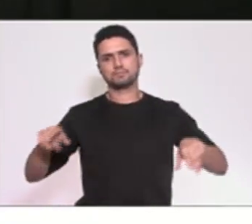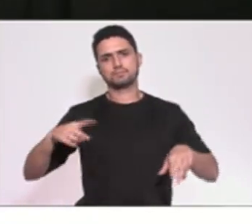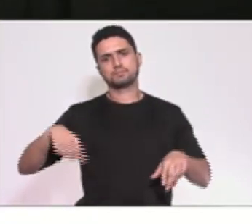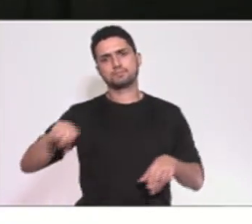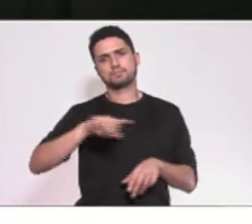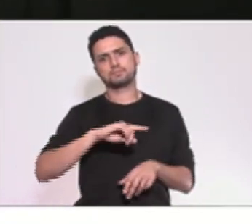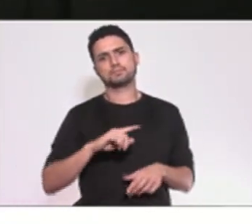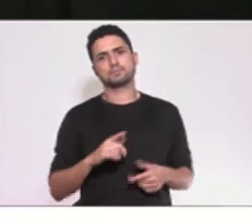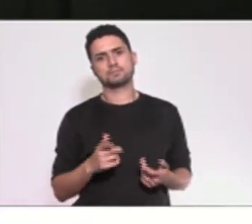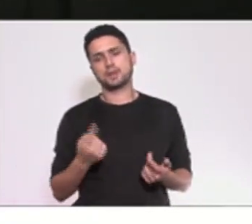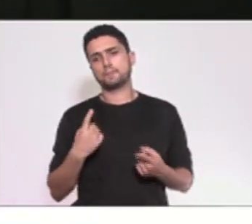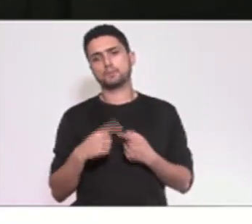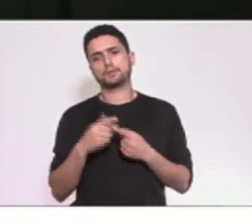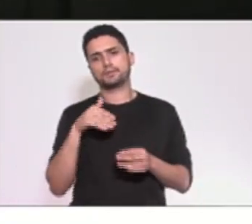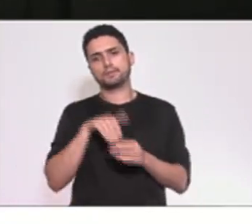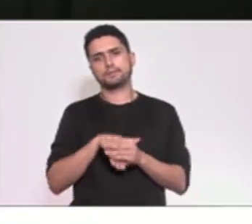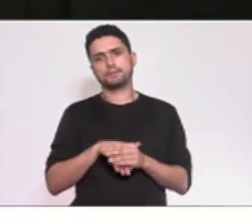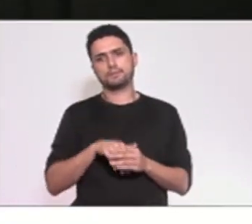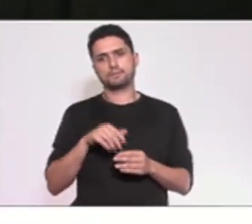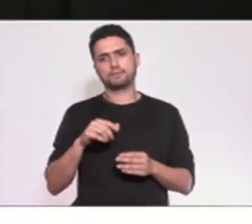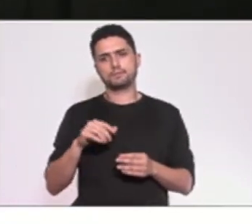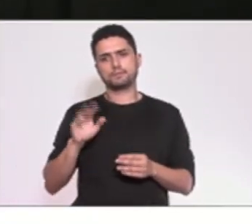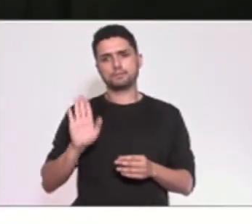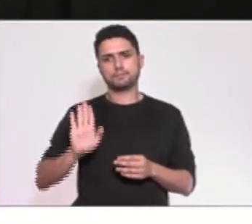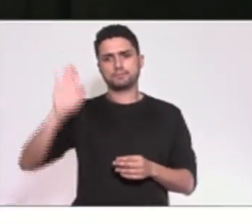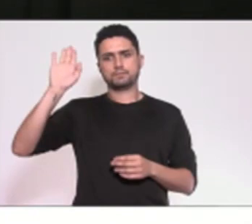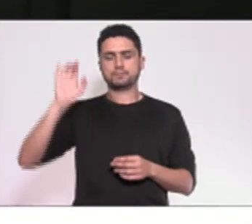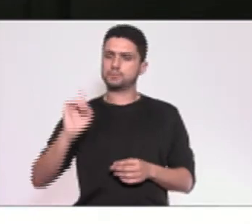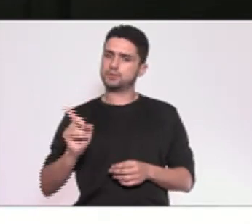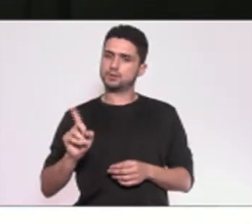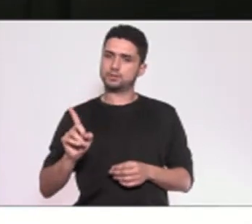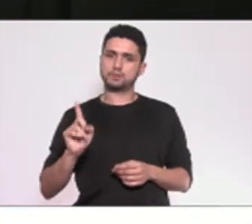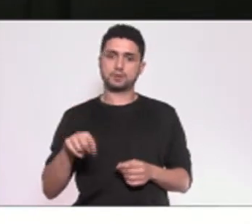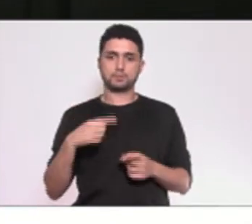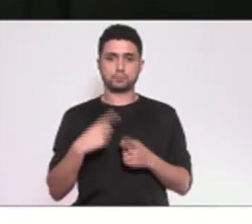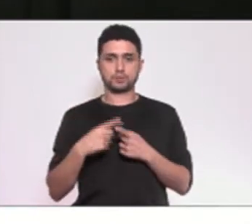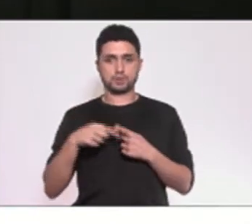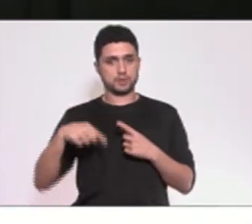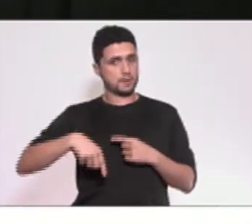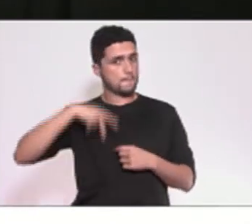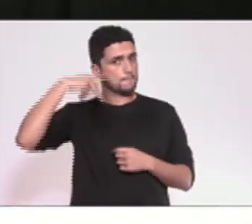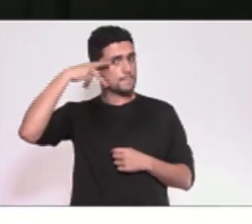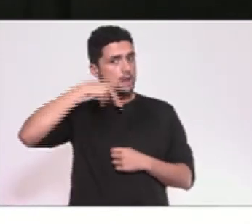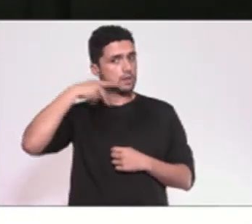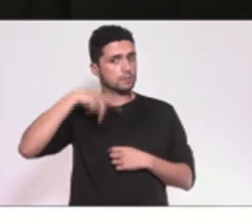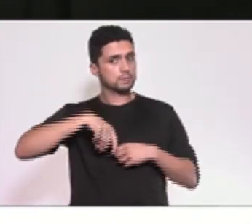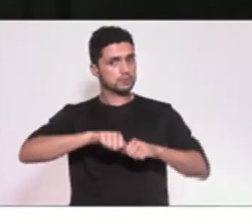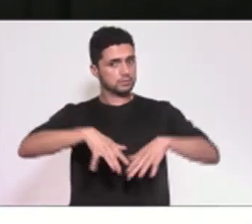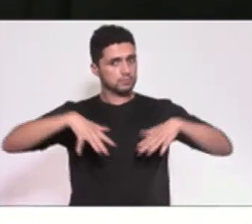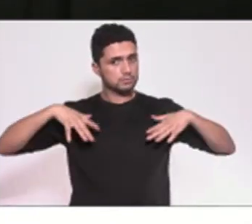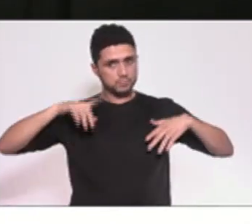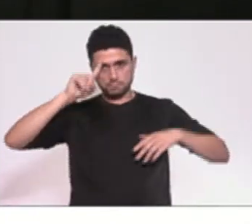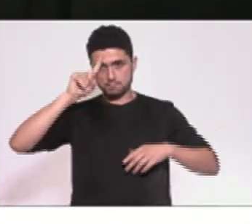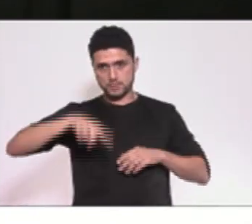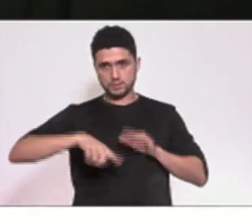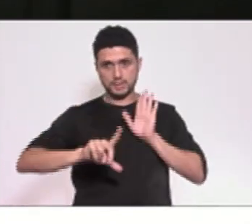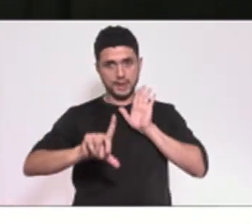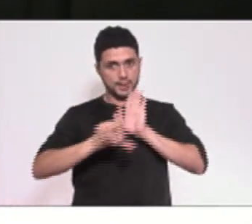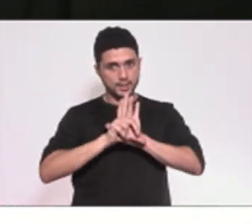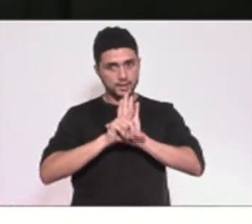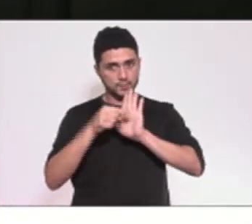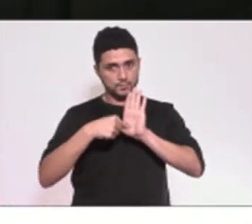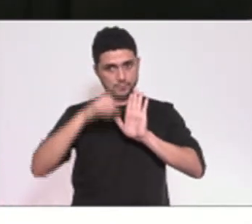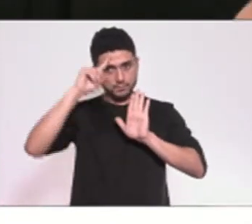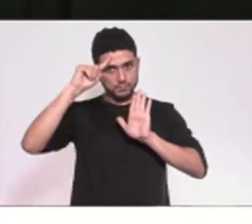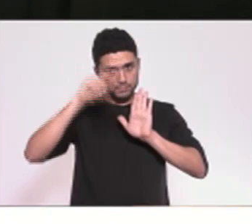foram eleitos. Ela existe porque o parlamento existe, o parlamento confere aos deputados. Mantém